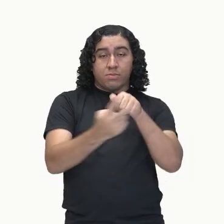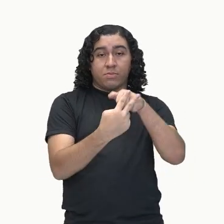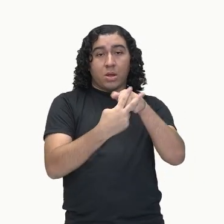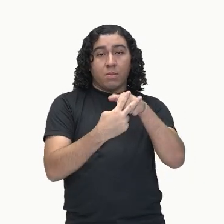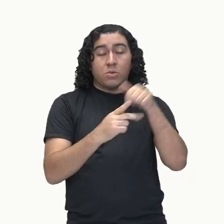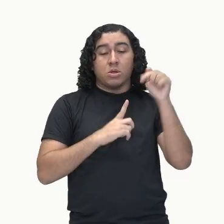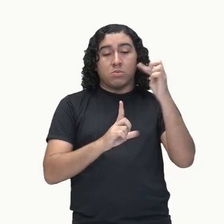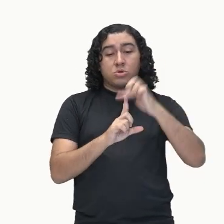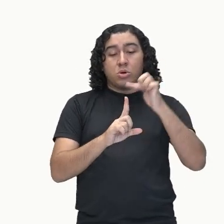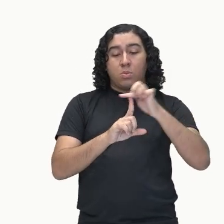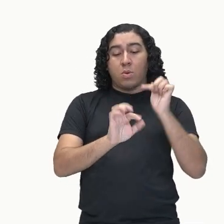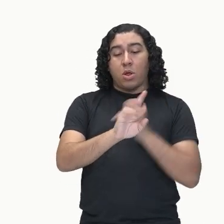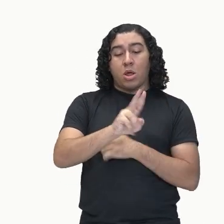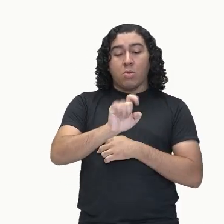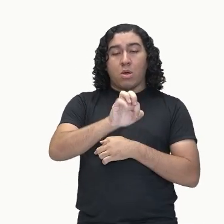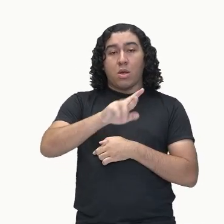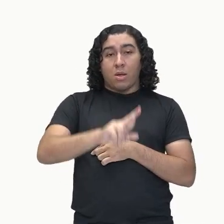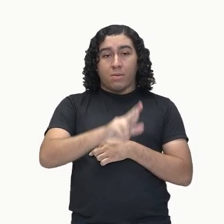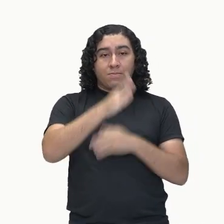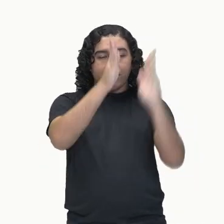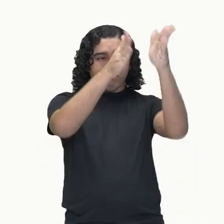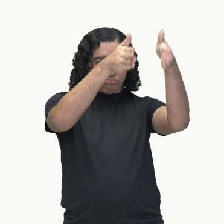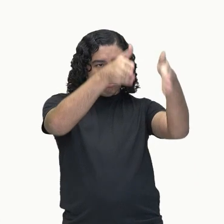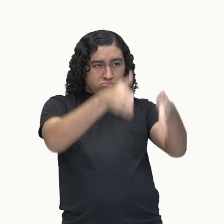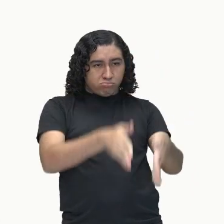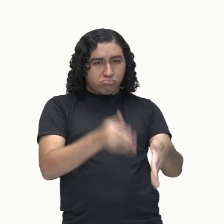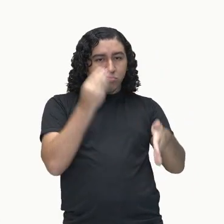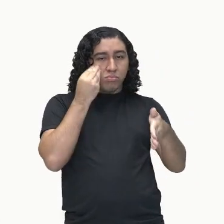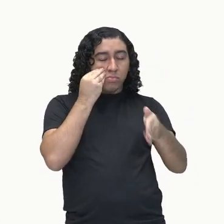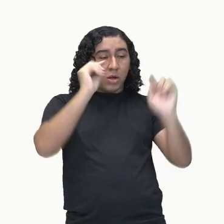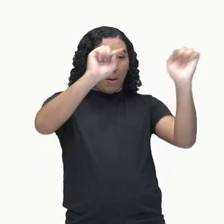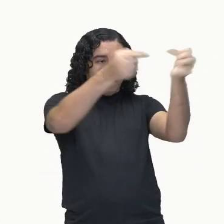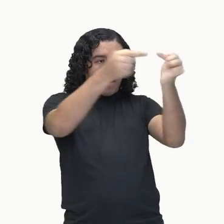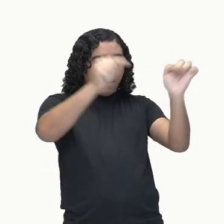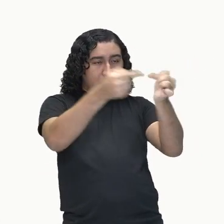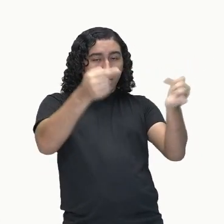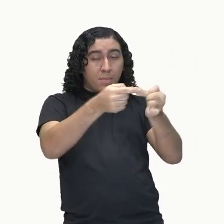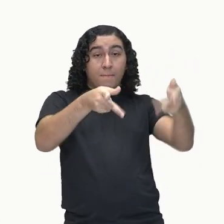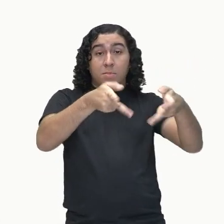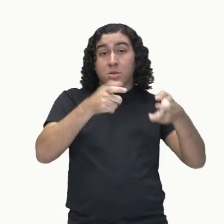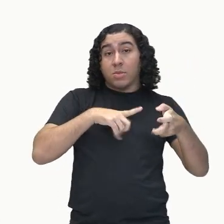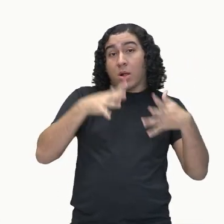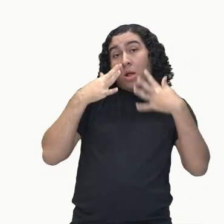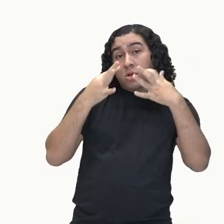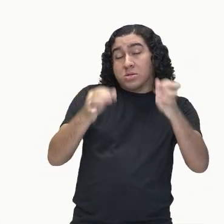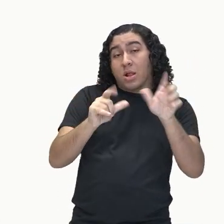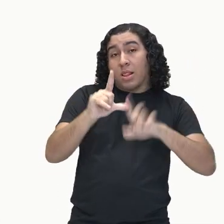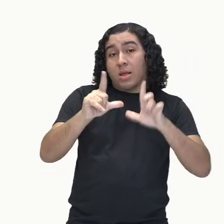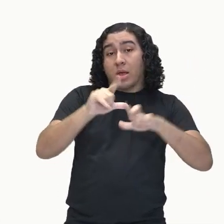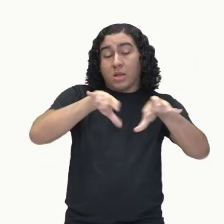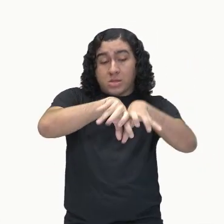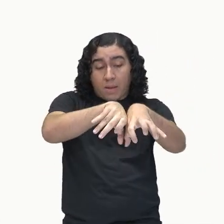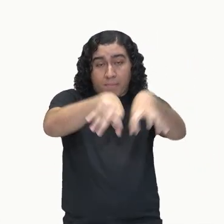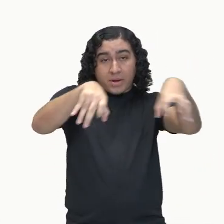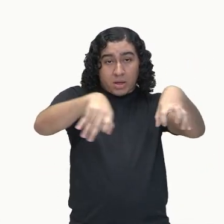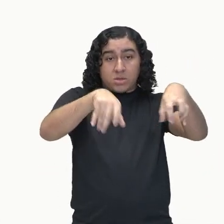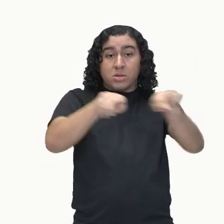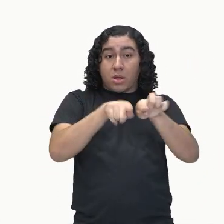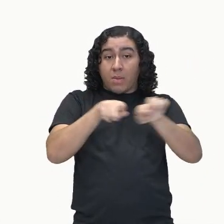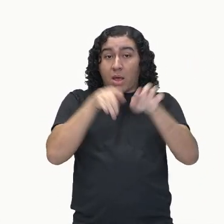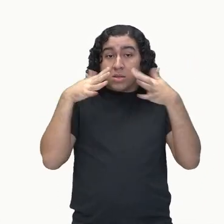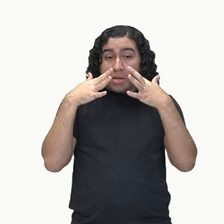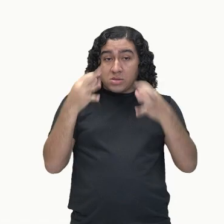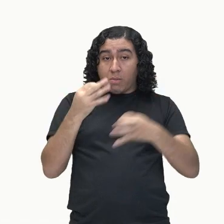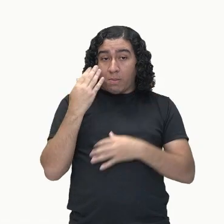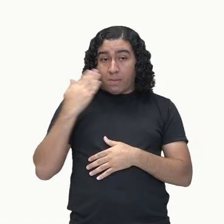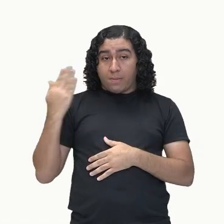regulares amar que ame que tu Ames o beber o amar que ame que tu